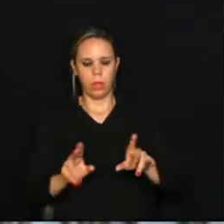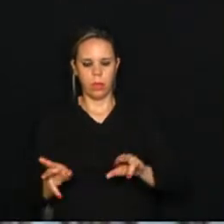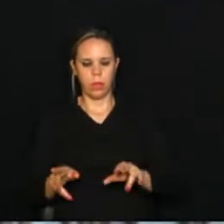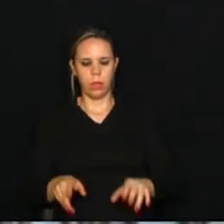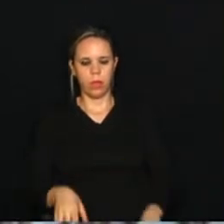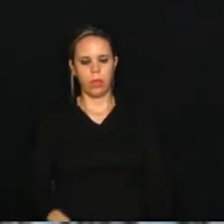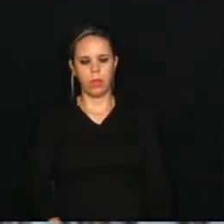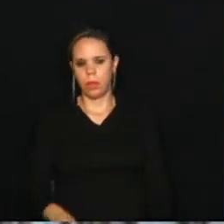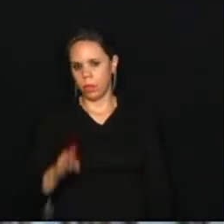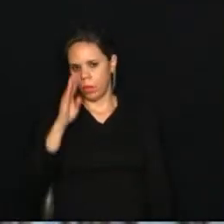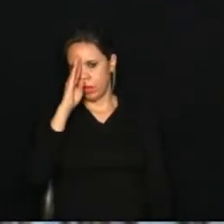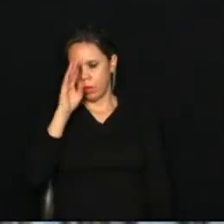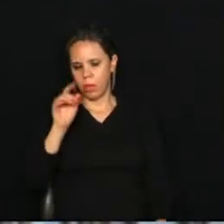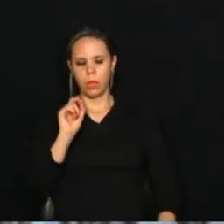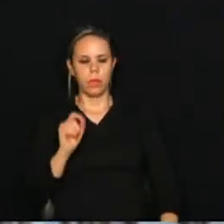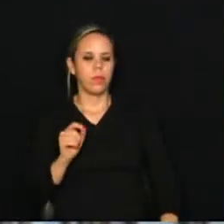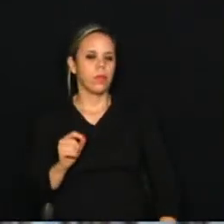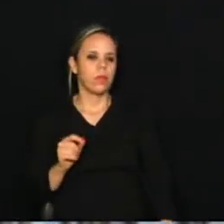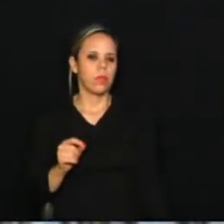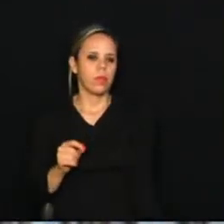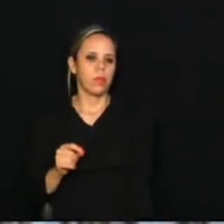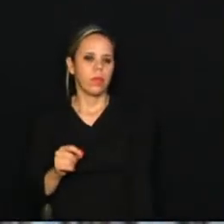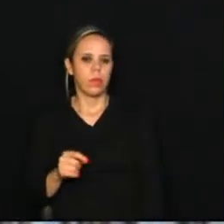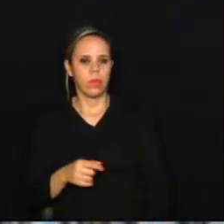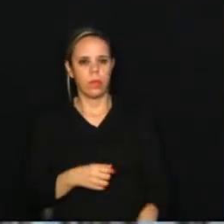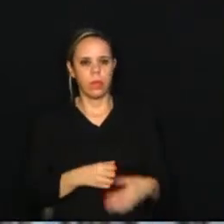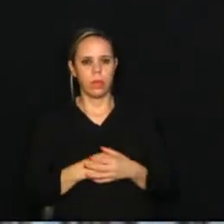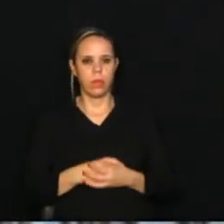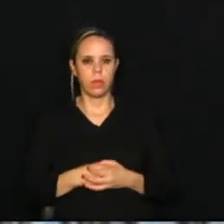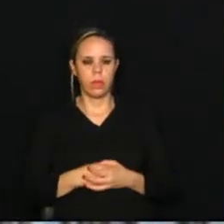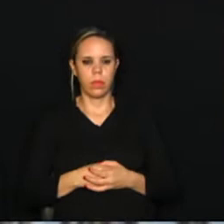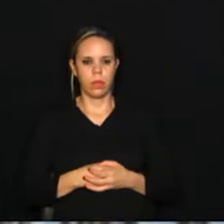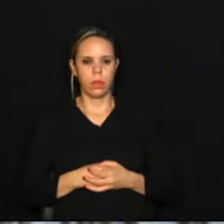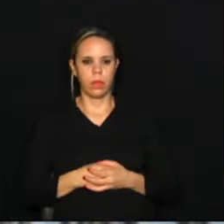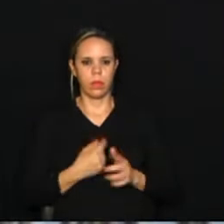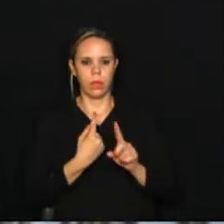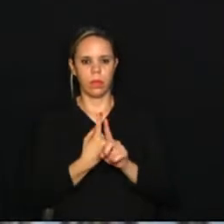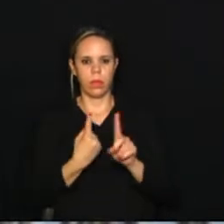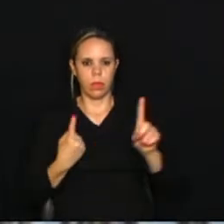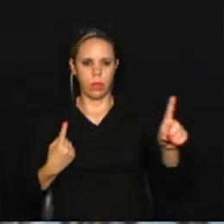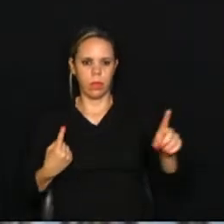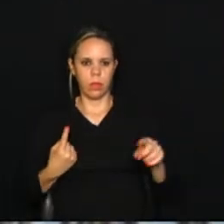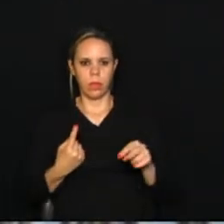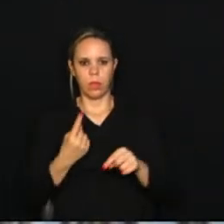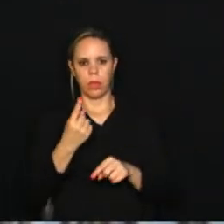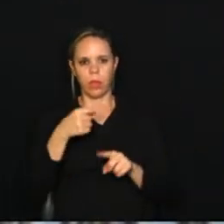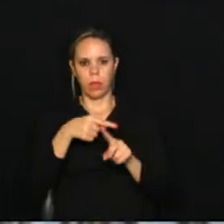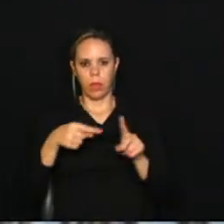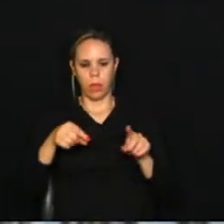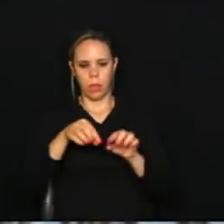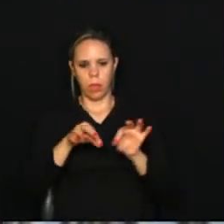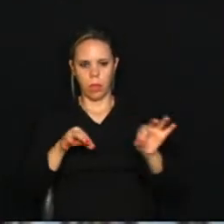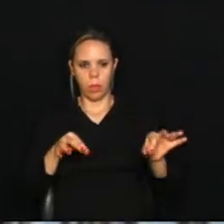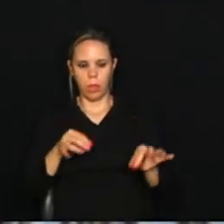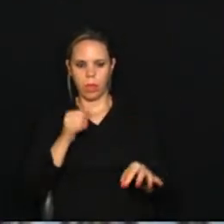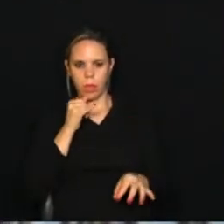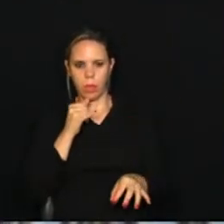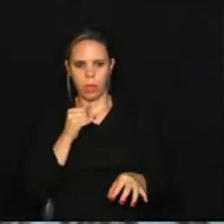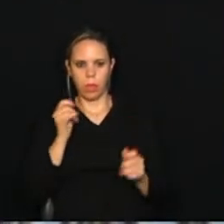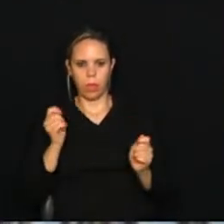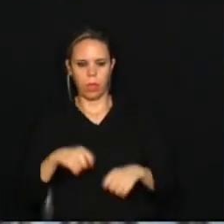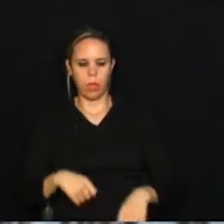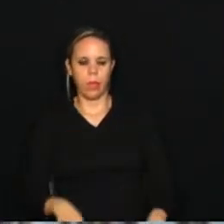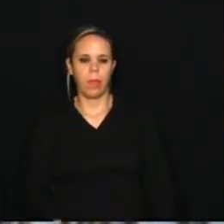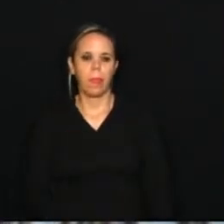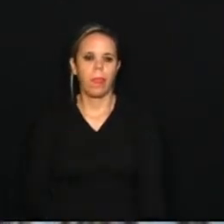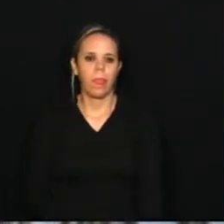fator fundamental foi o distanciamento de 1,5 metro entre as